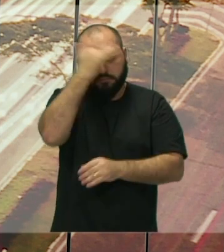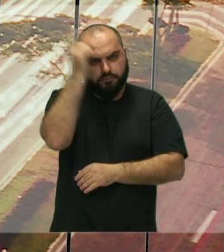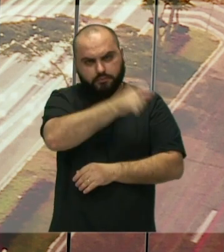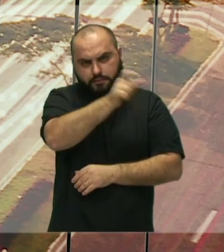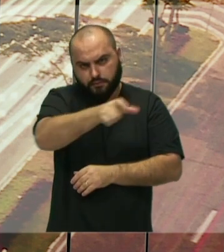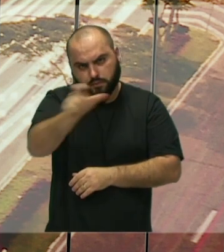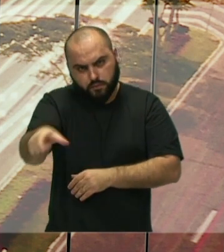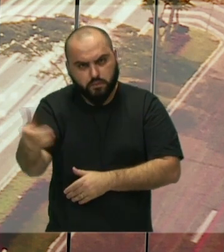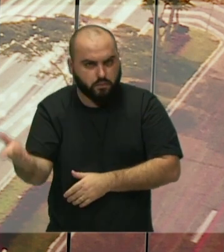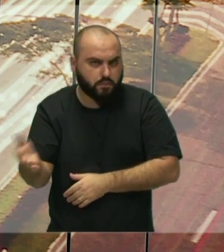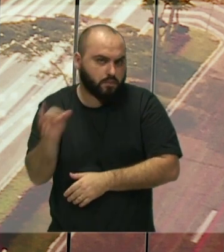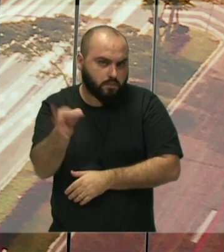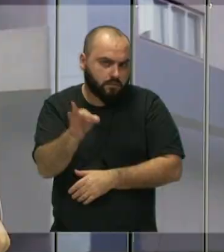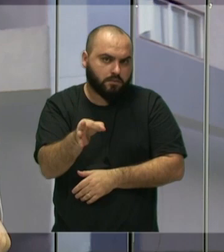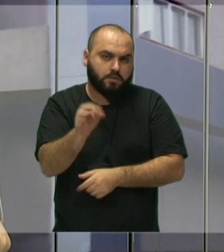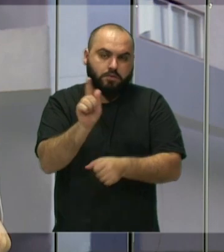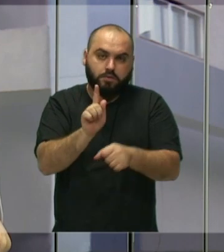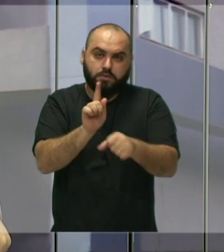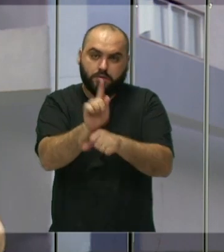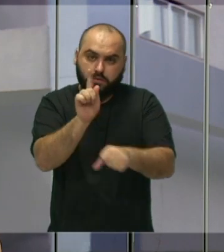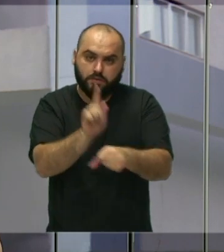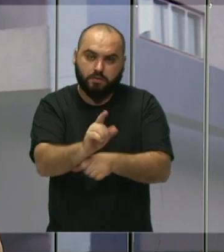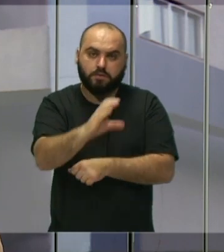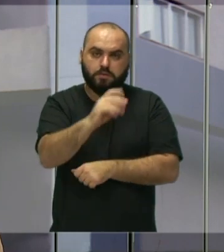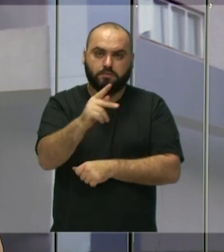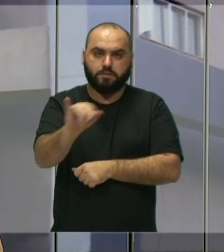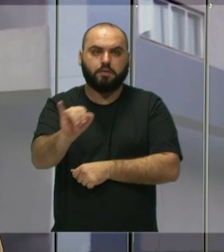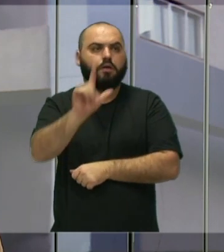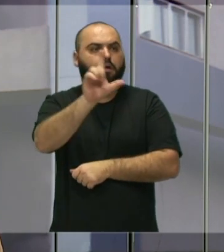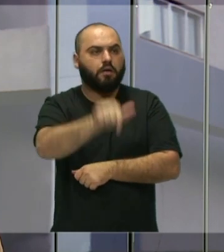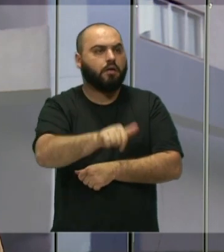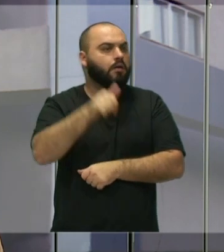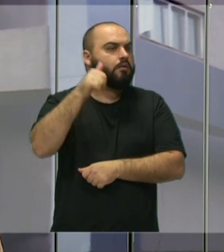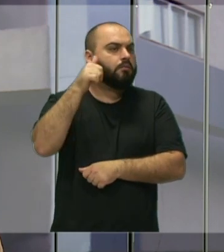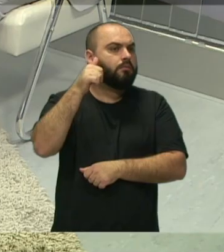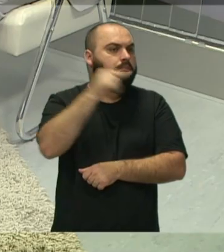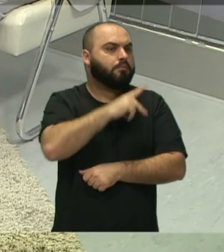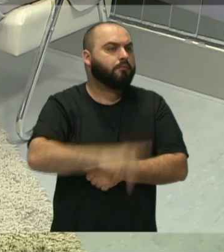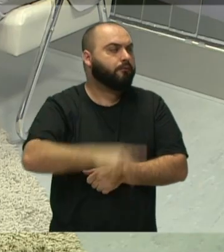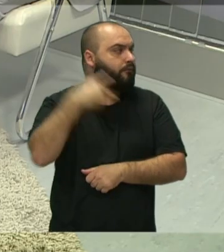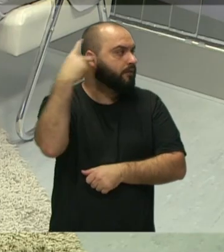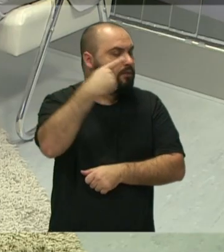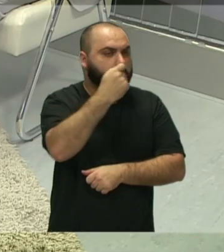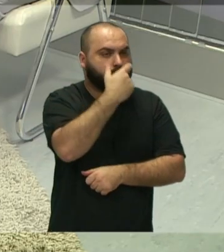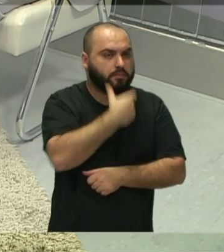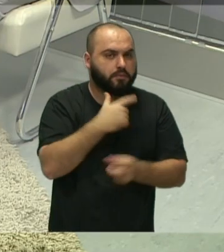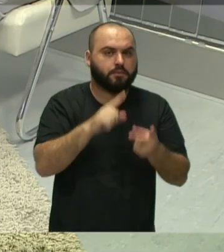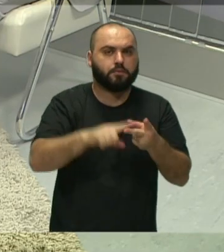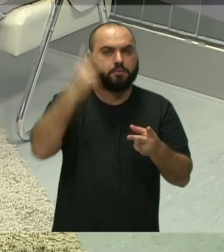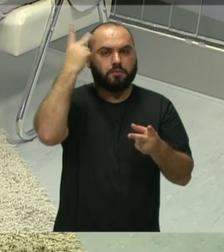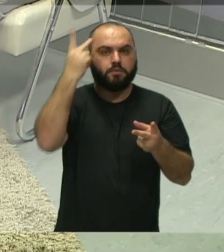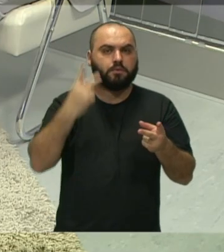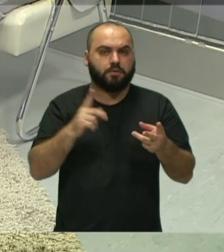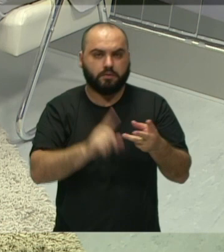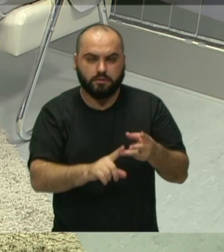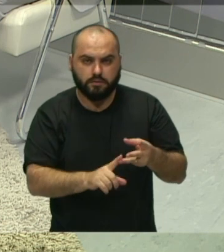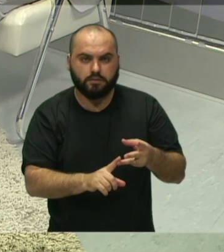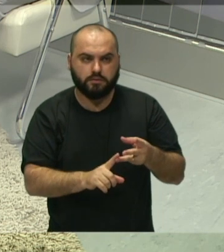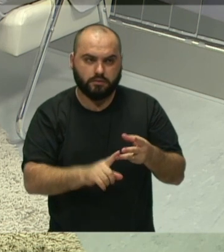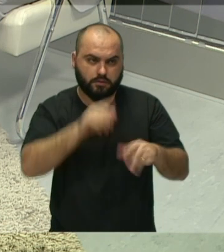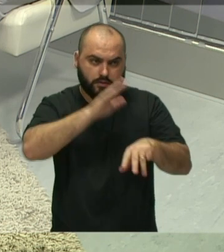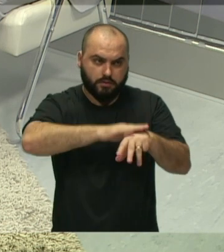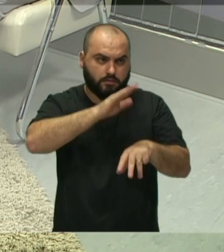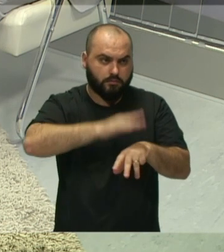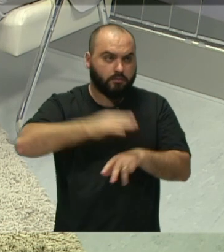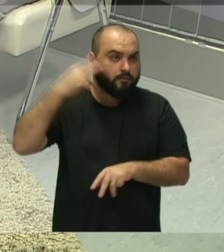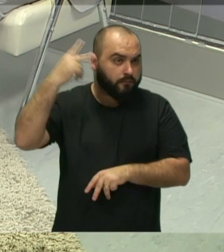pela gestão da CPI, que é o presidente, o vereador Bruno, a vereadora Cris e os demais